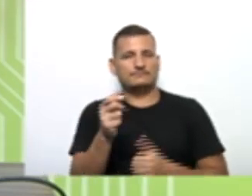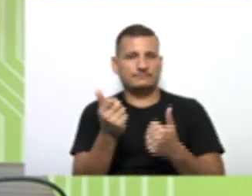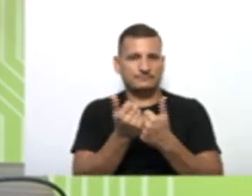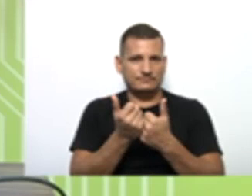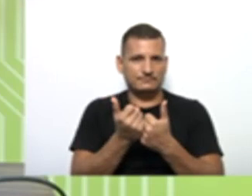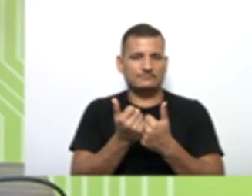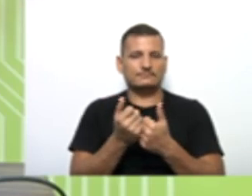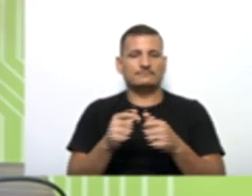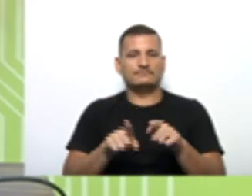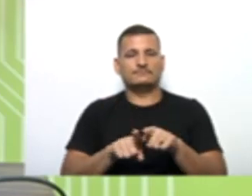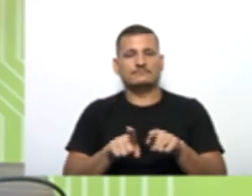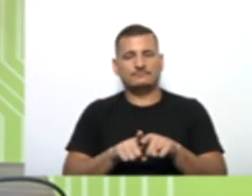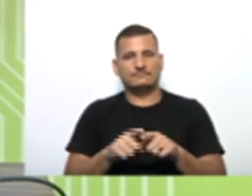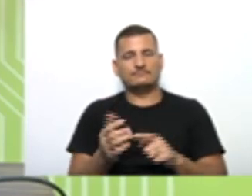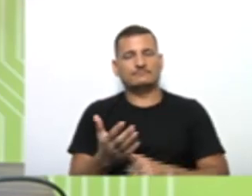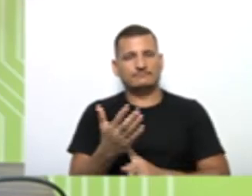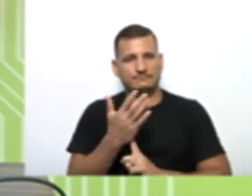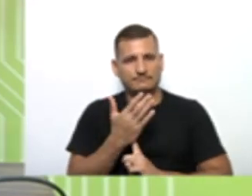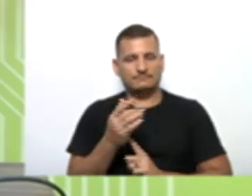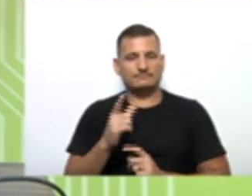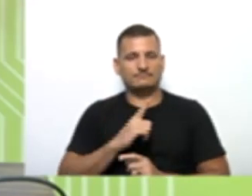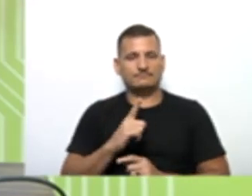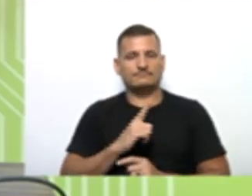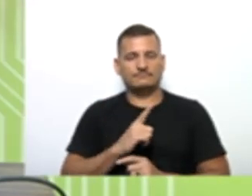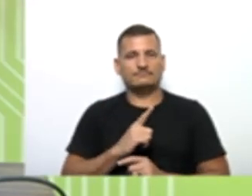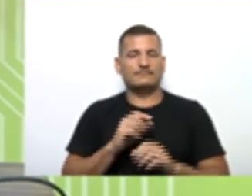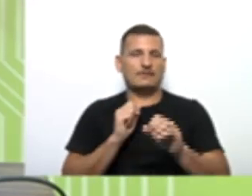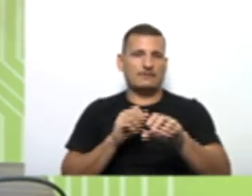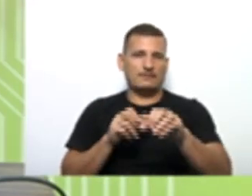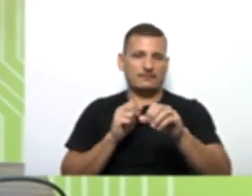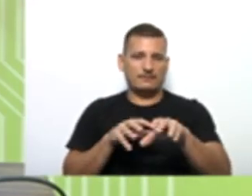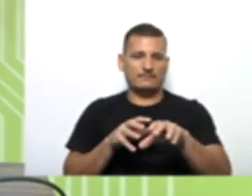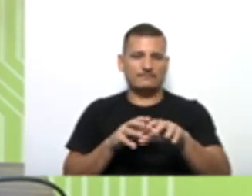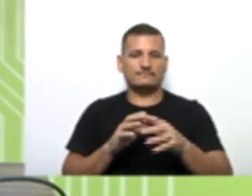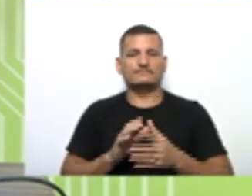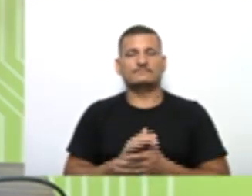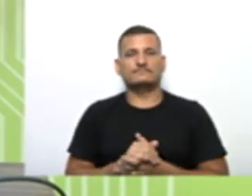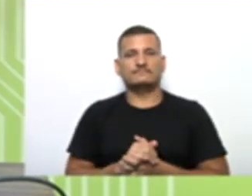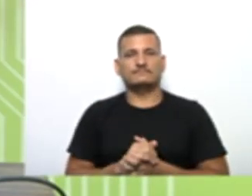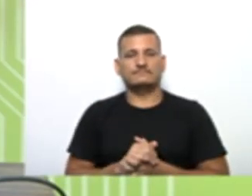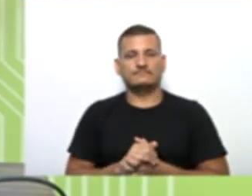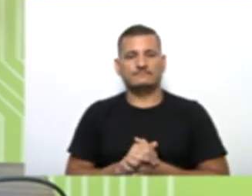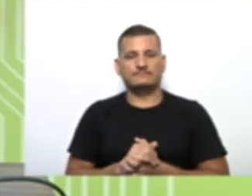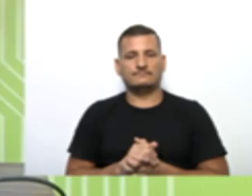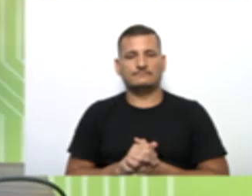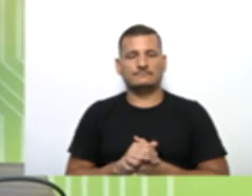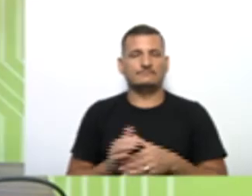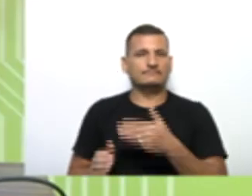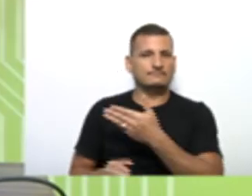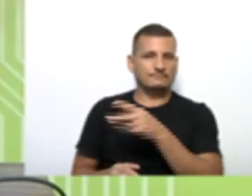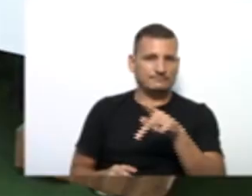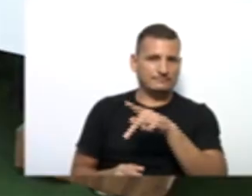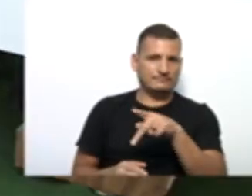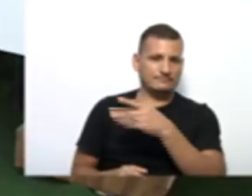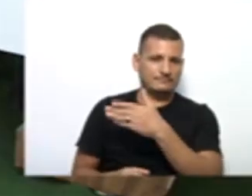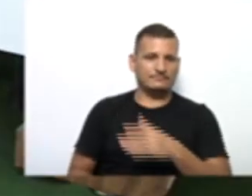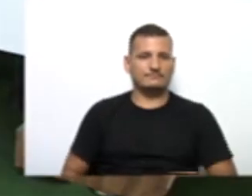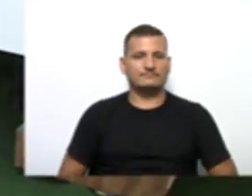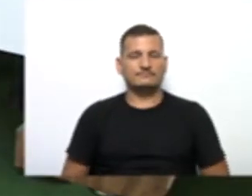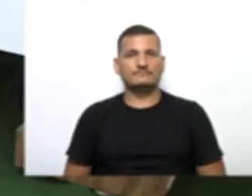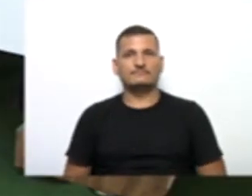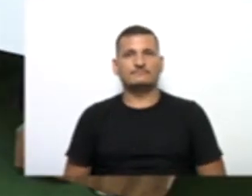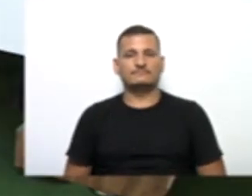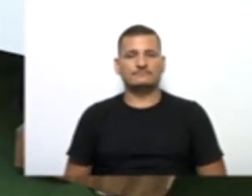presenciais e à distância que vão colaborar com a nossa, estão colaborando já e vão colaborar com a nossa disciplina. Professor Cássio, suas considerações